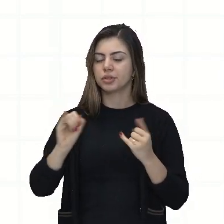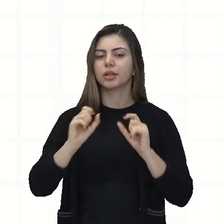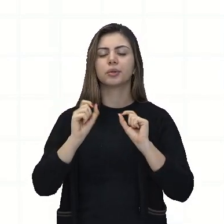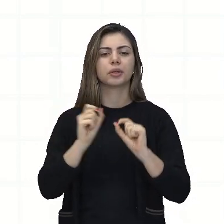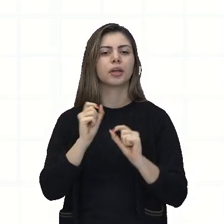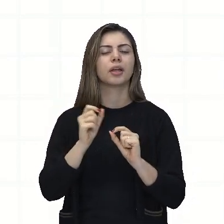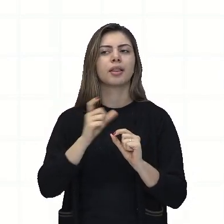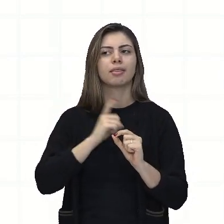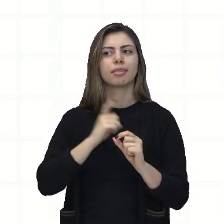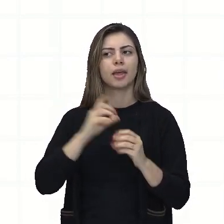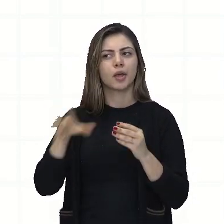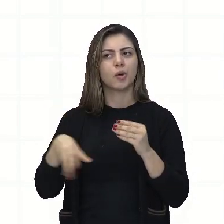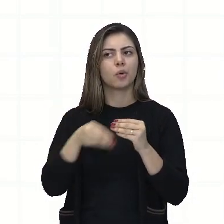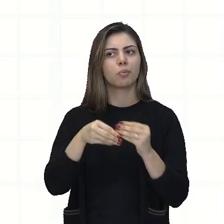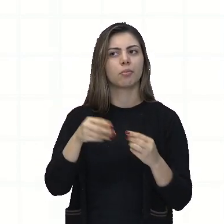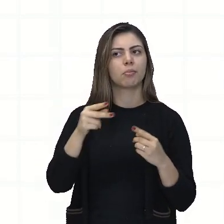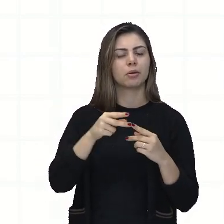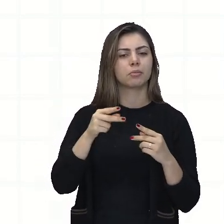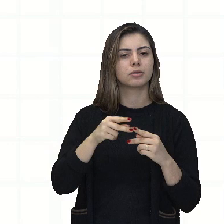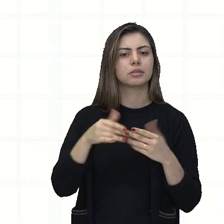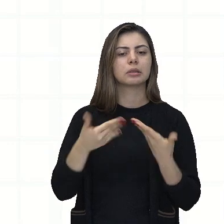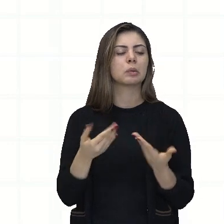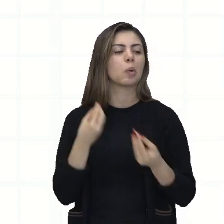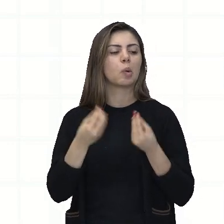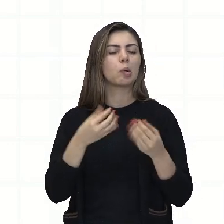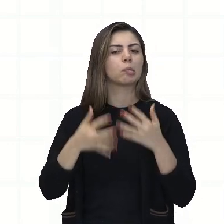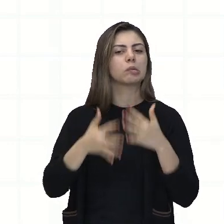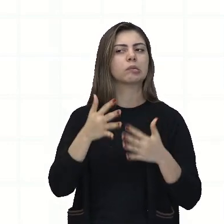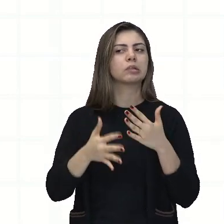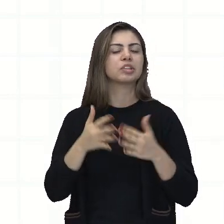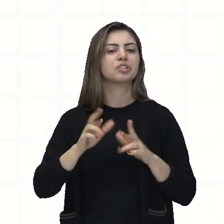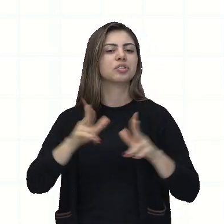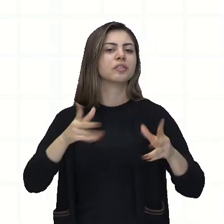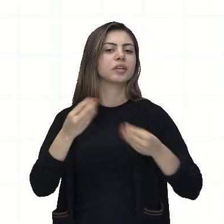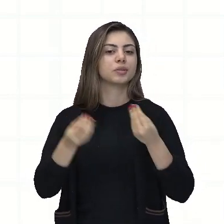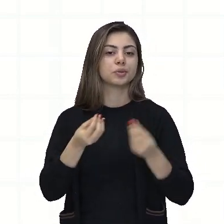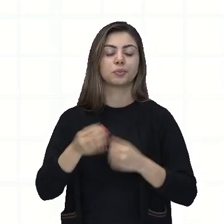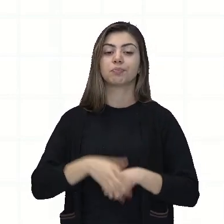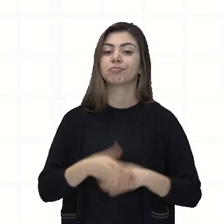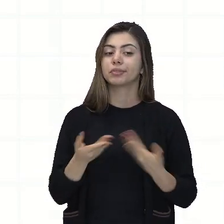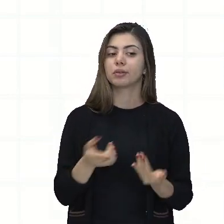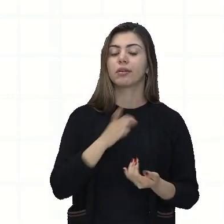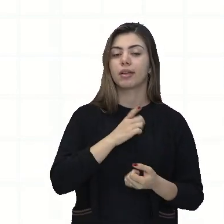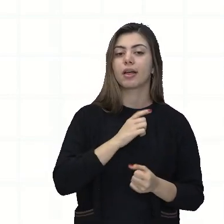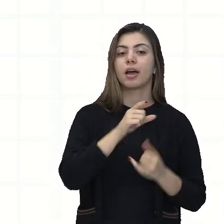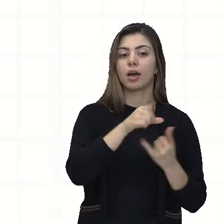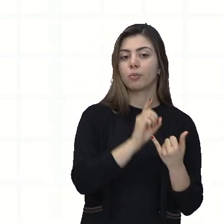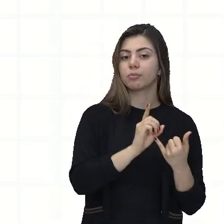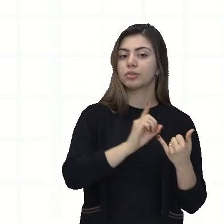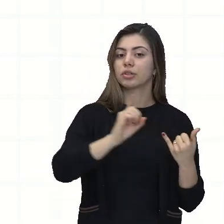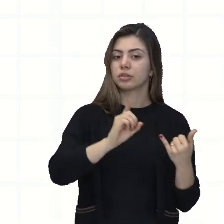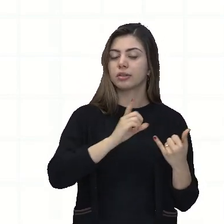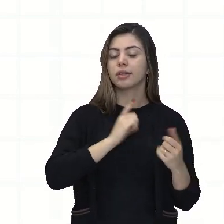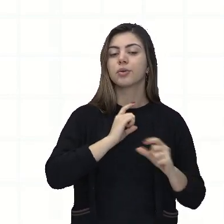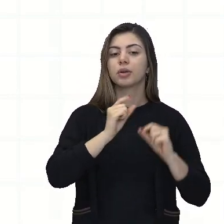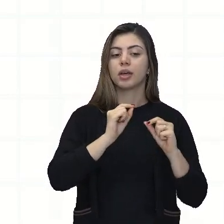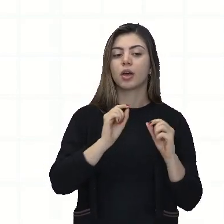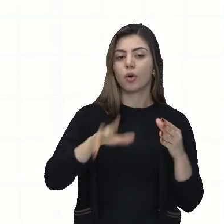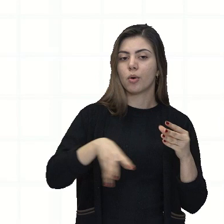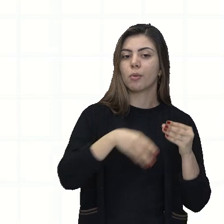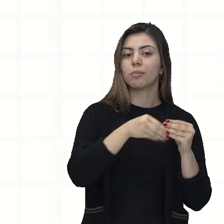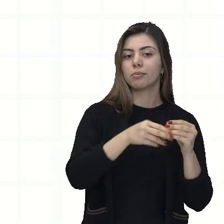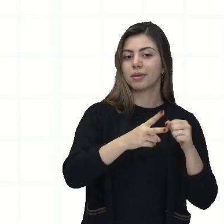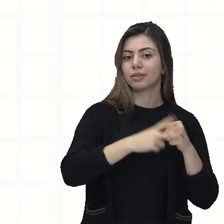indireto, que é acompanhado de uma preposição. Como é que eu não vou confundir? Porque no objeto indireto, eu tenho um complemento verbal. Então, ele